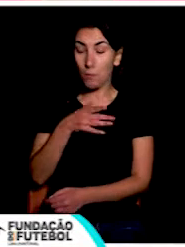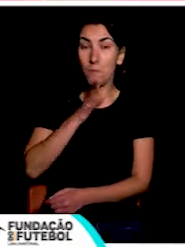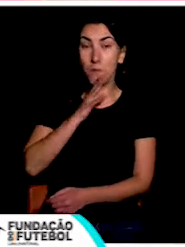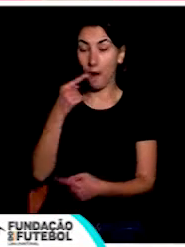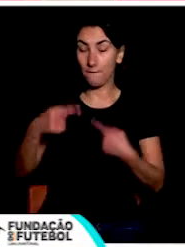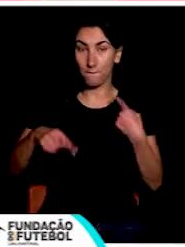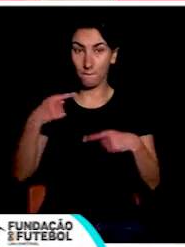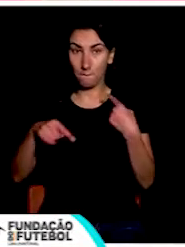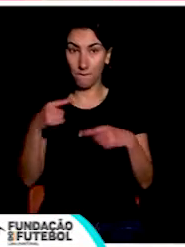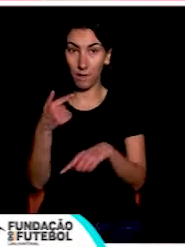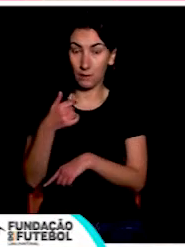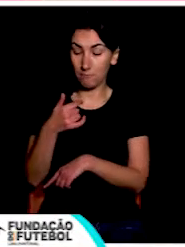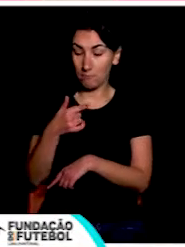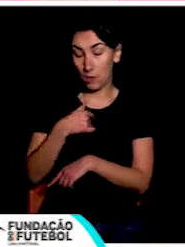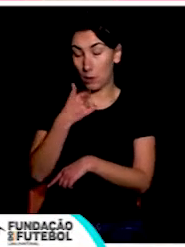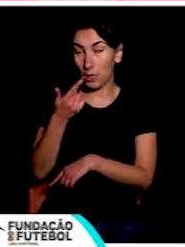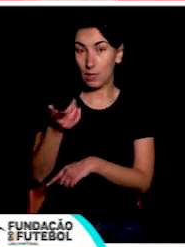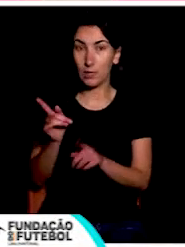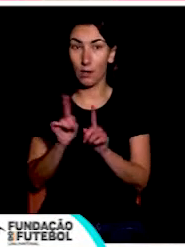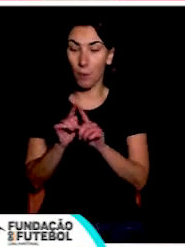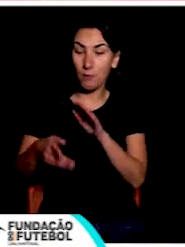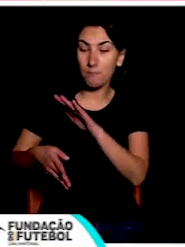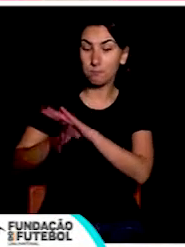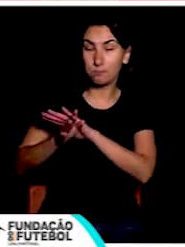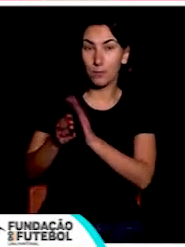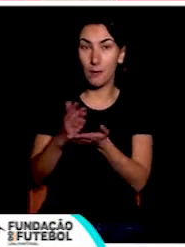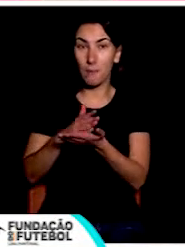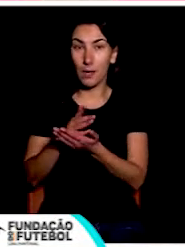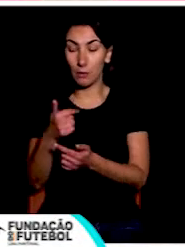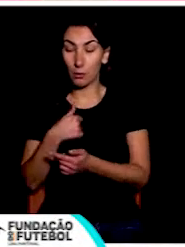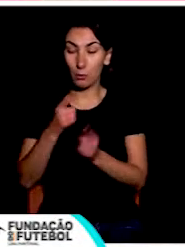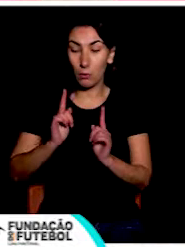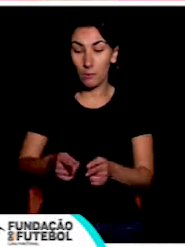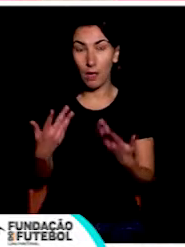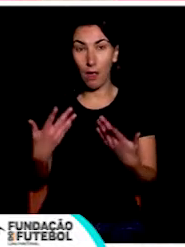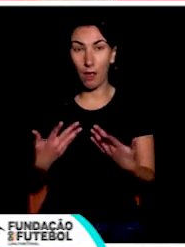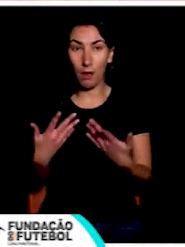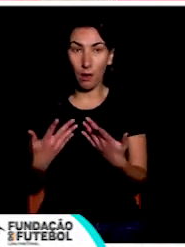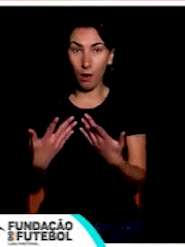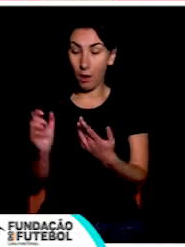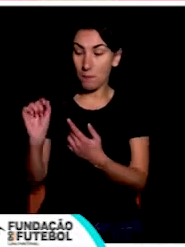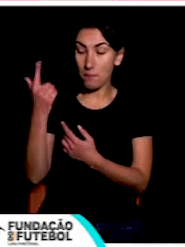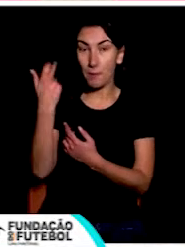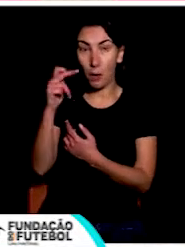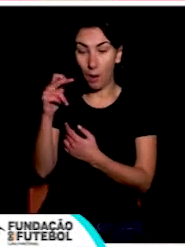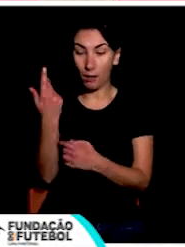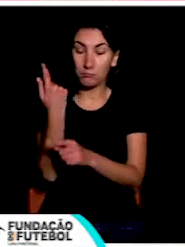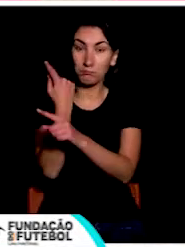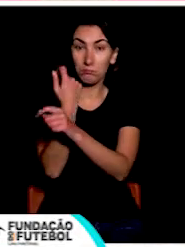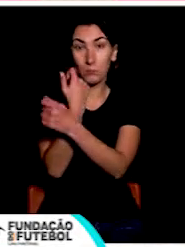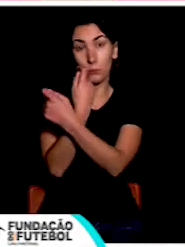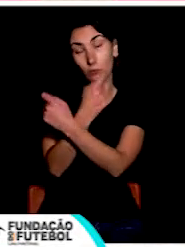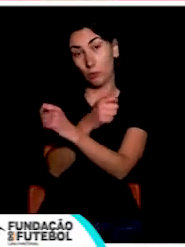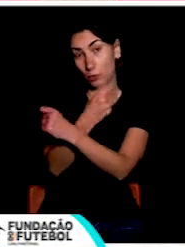sou daqui de Matosinhos, sou médio defensivo, como tinha referido. Estou a começar agora no primeiro ano aqui